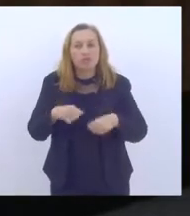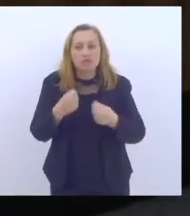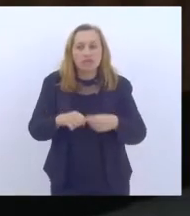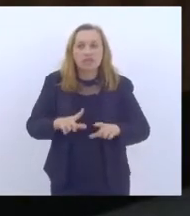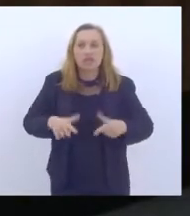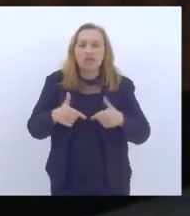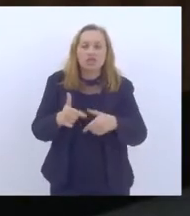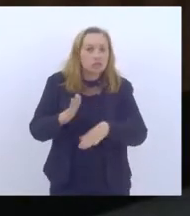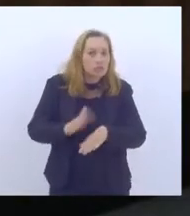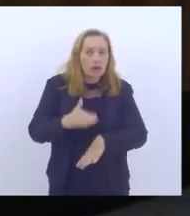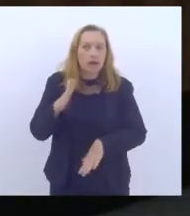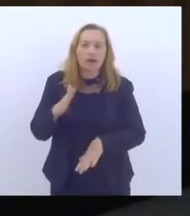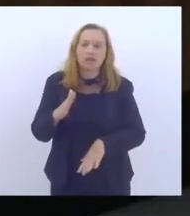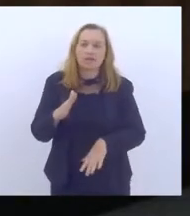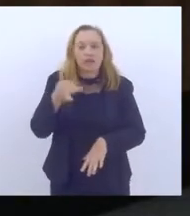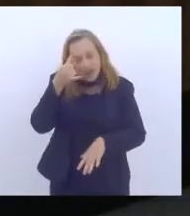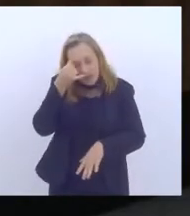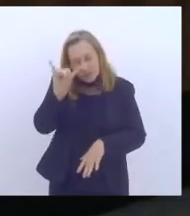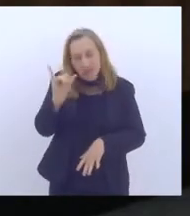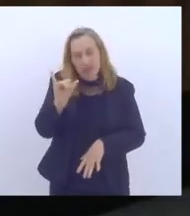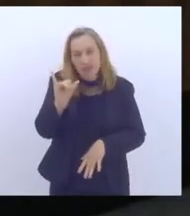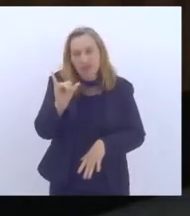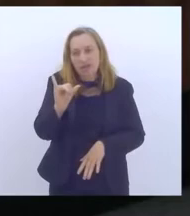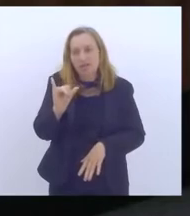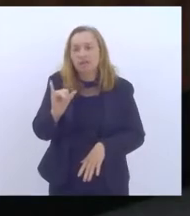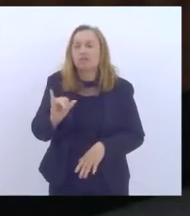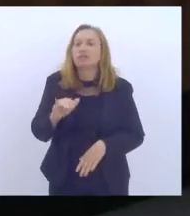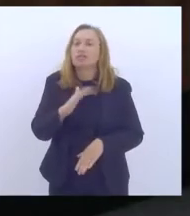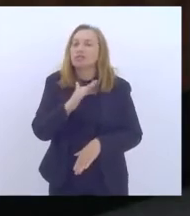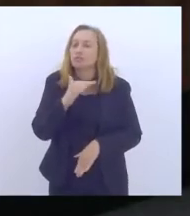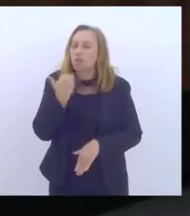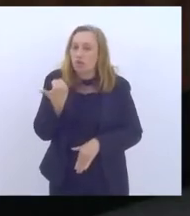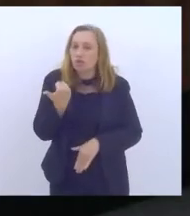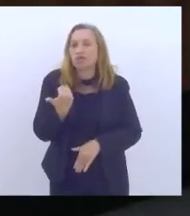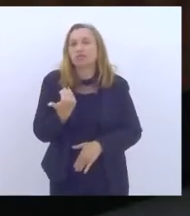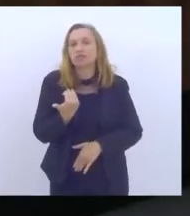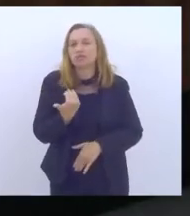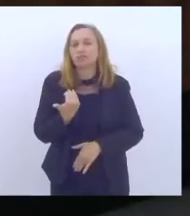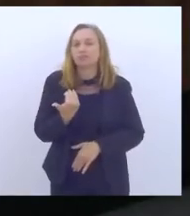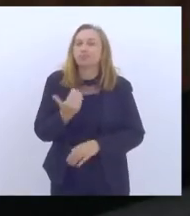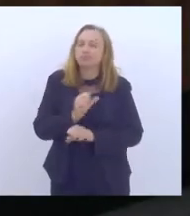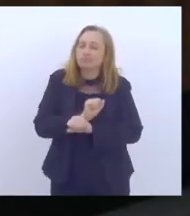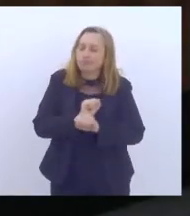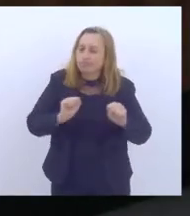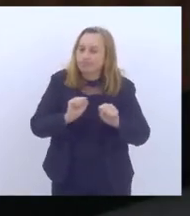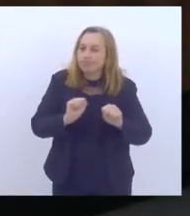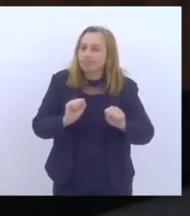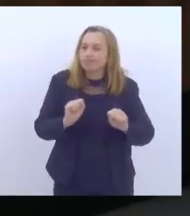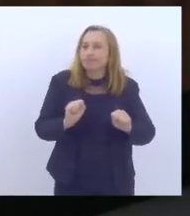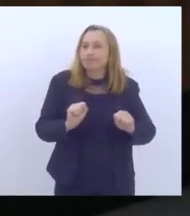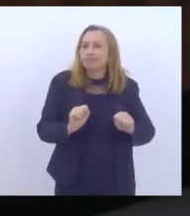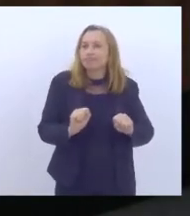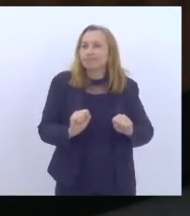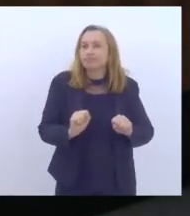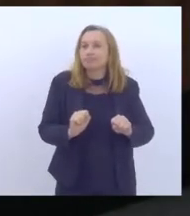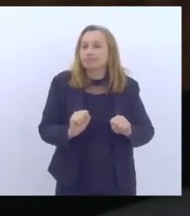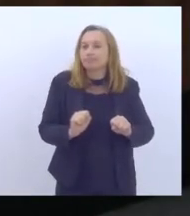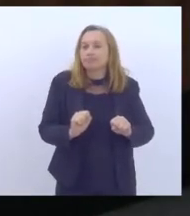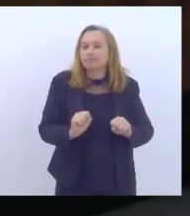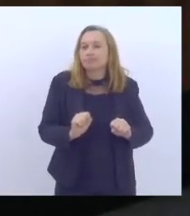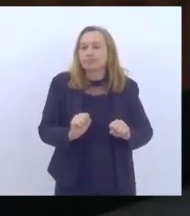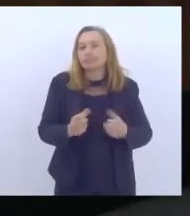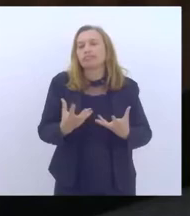possível e impossível para evitar esses assassinatos impossíveis de serem